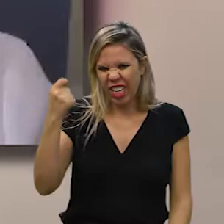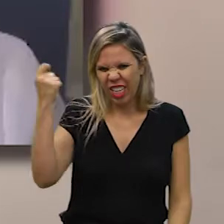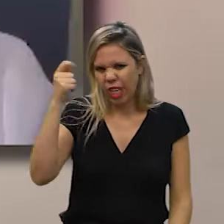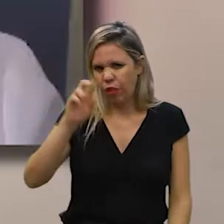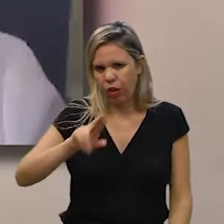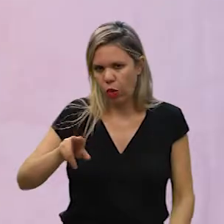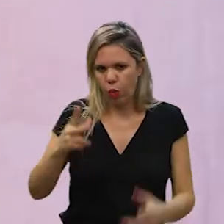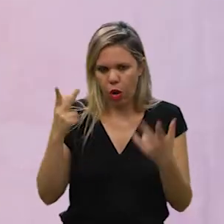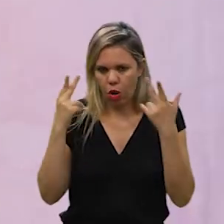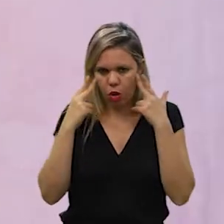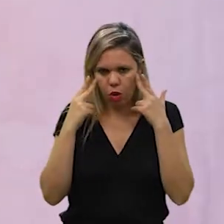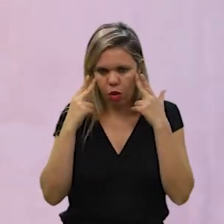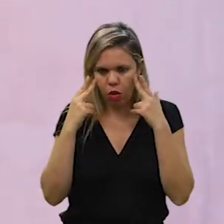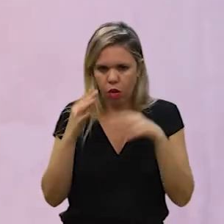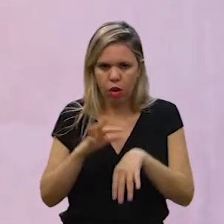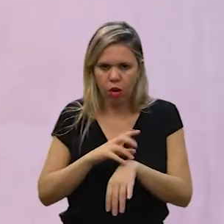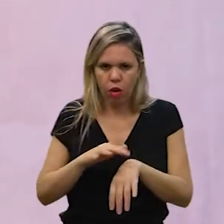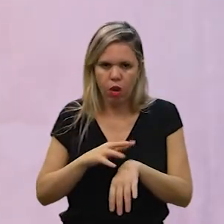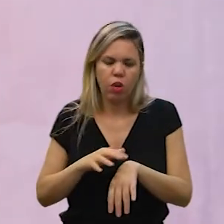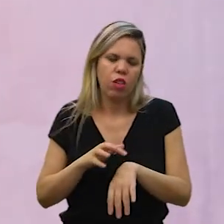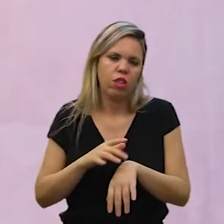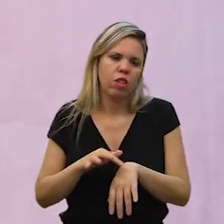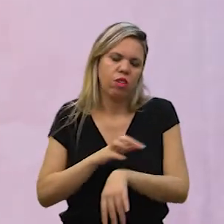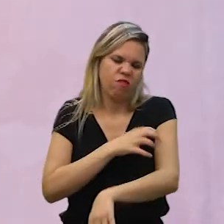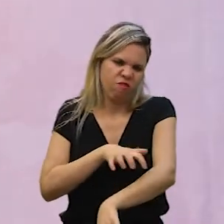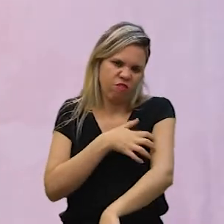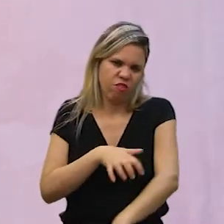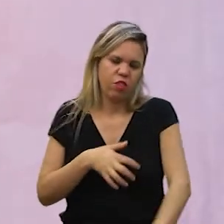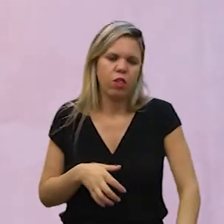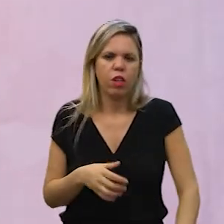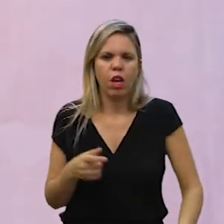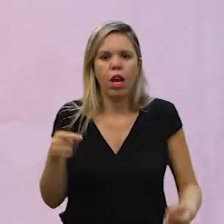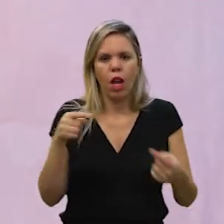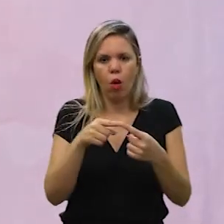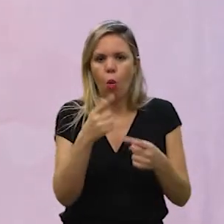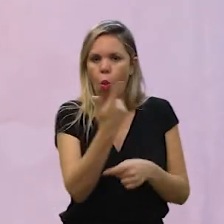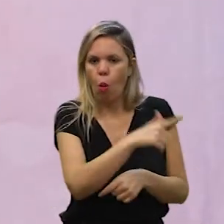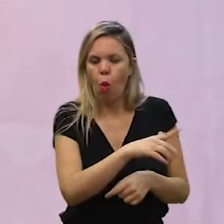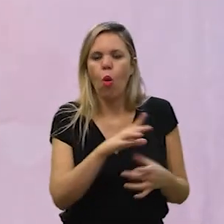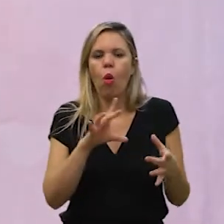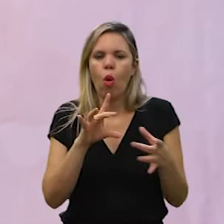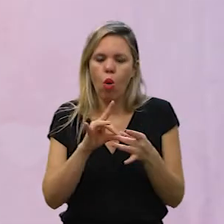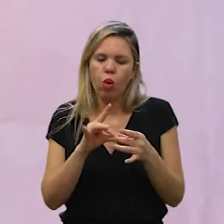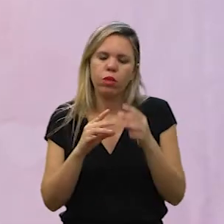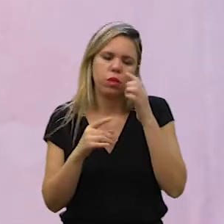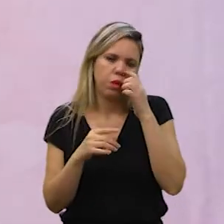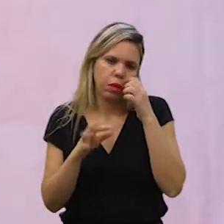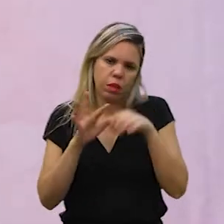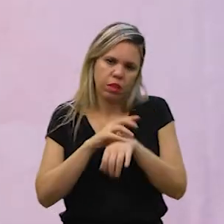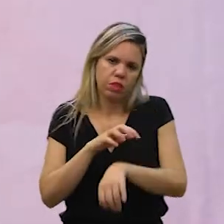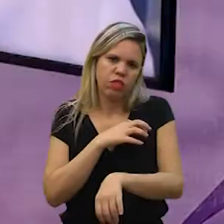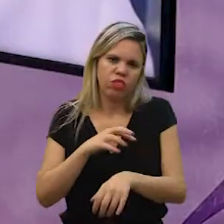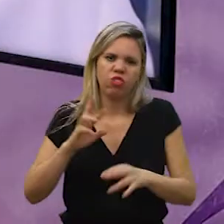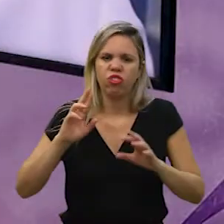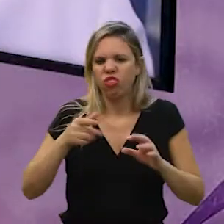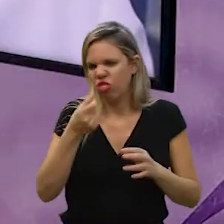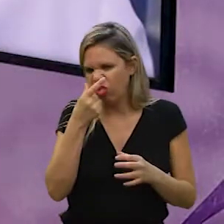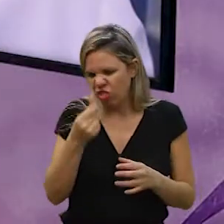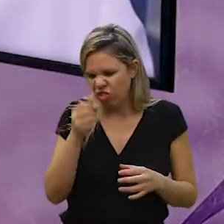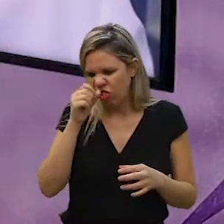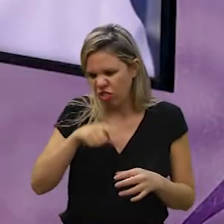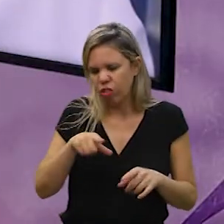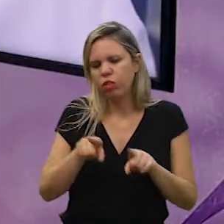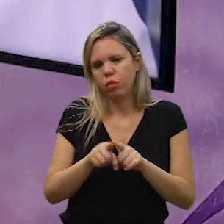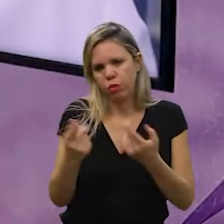Não é o comum. Então, a dermatite pode estar associada a outras doenças, a outras alergias. É